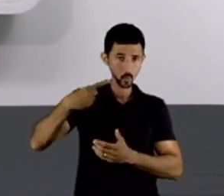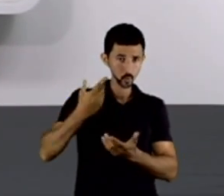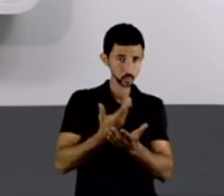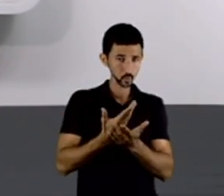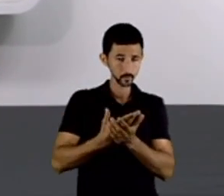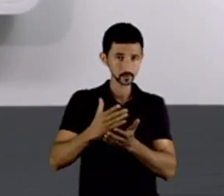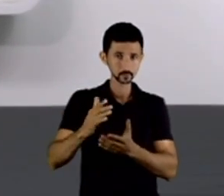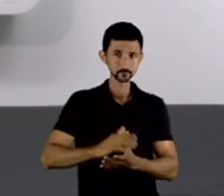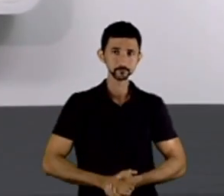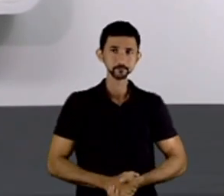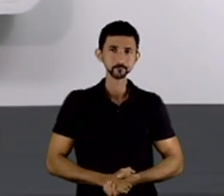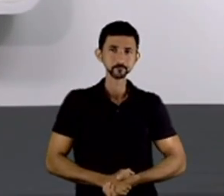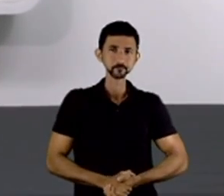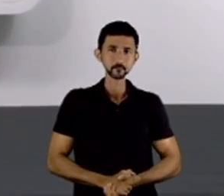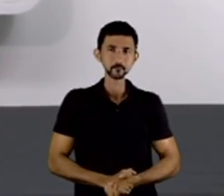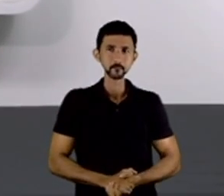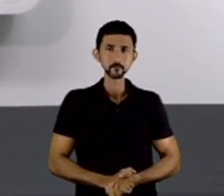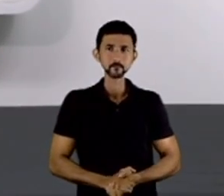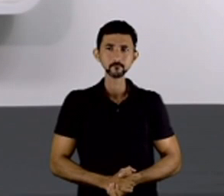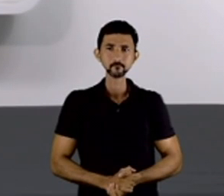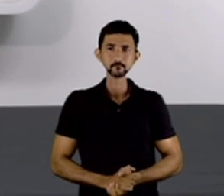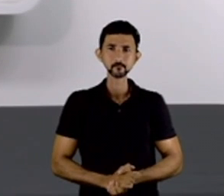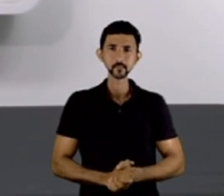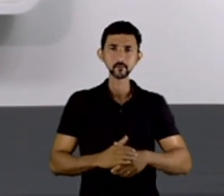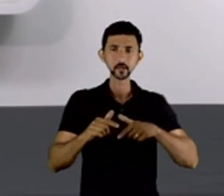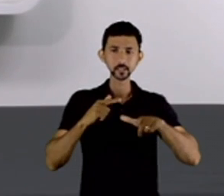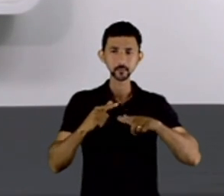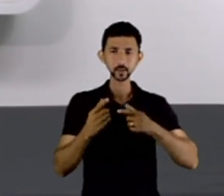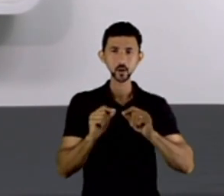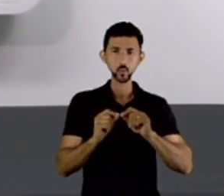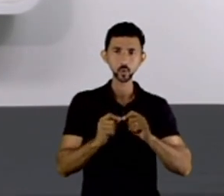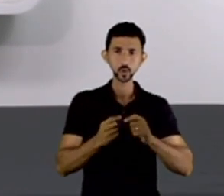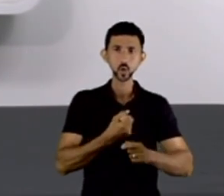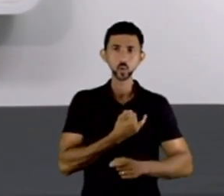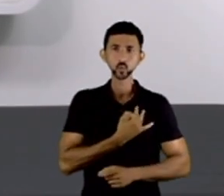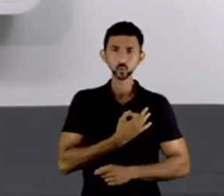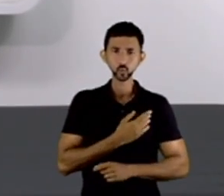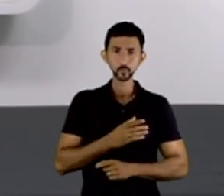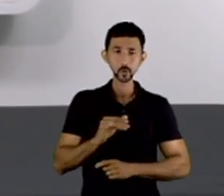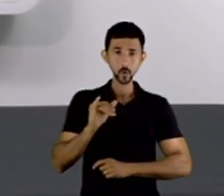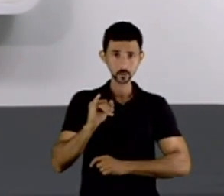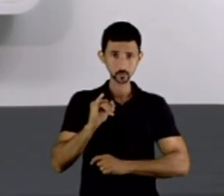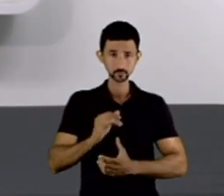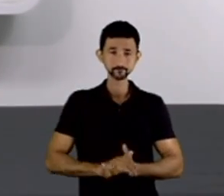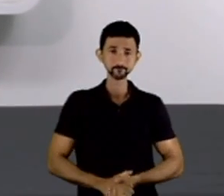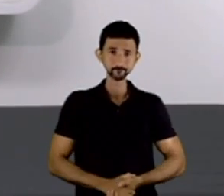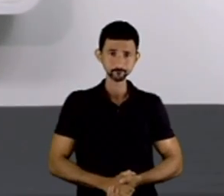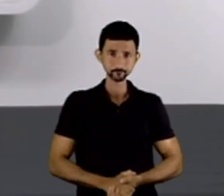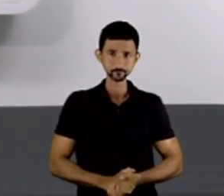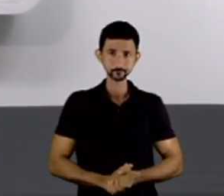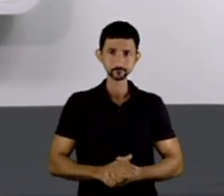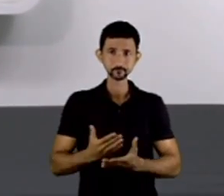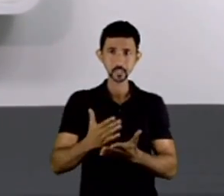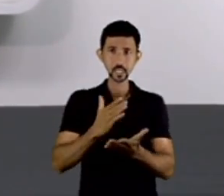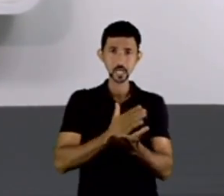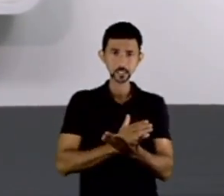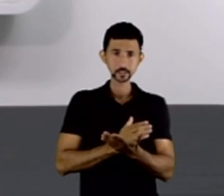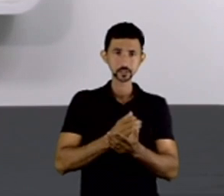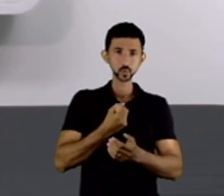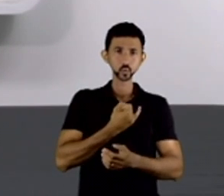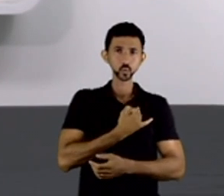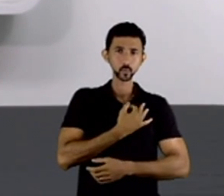aula, quando a gente já for trabalhar com os números irracionais. Antes dos números